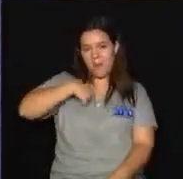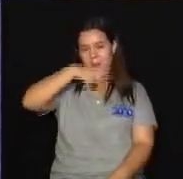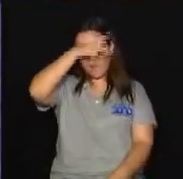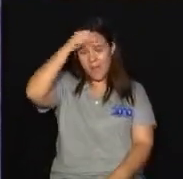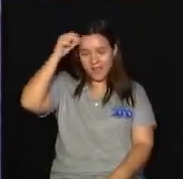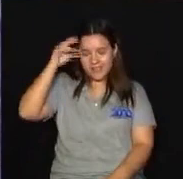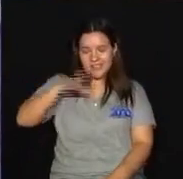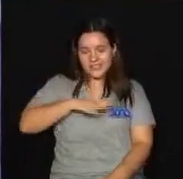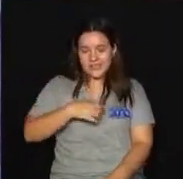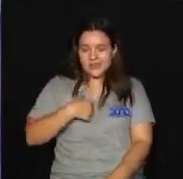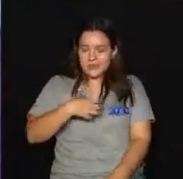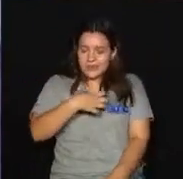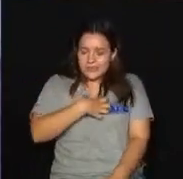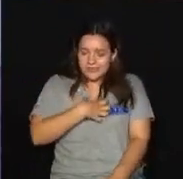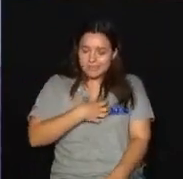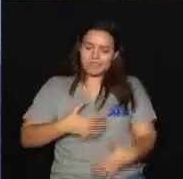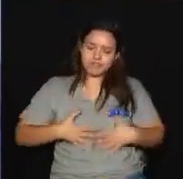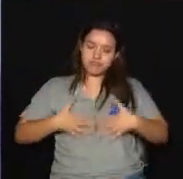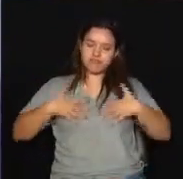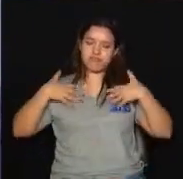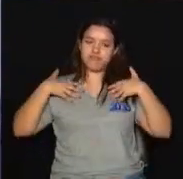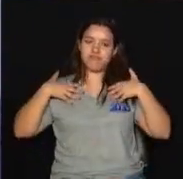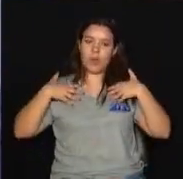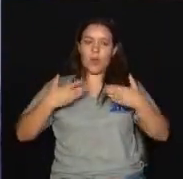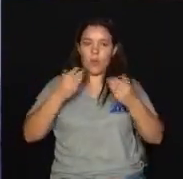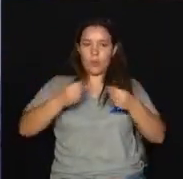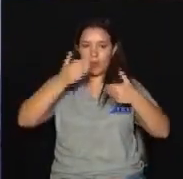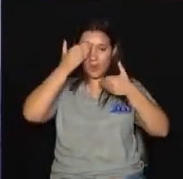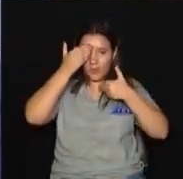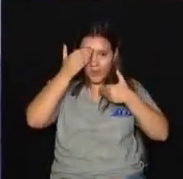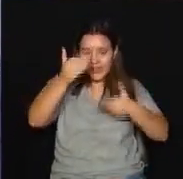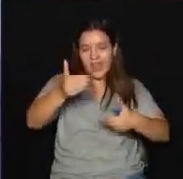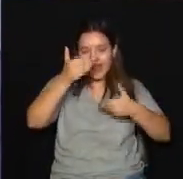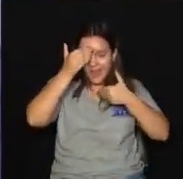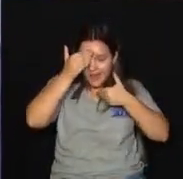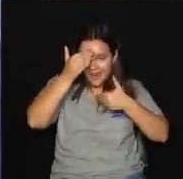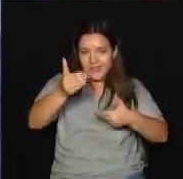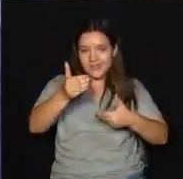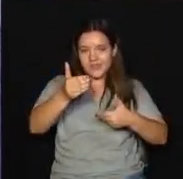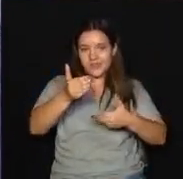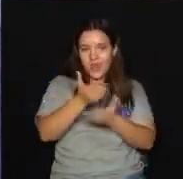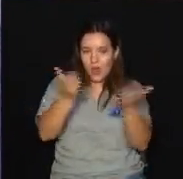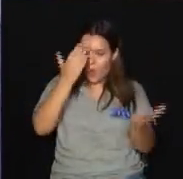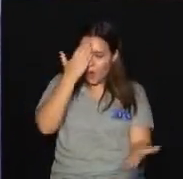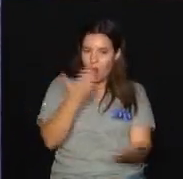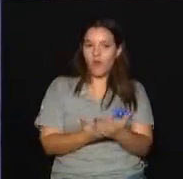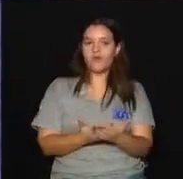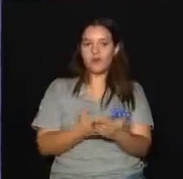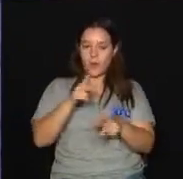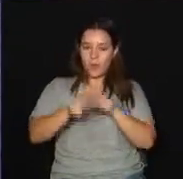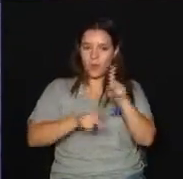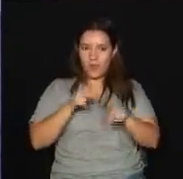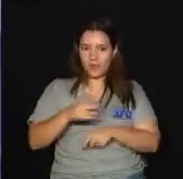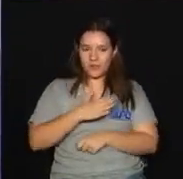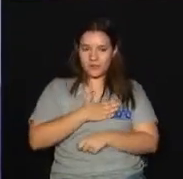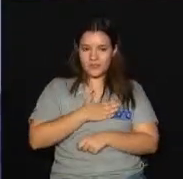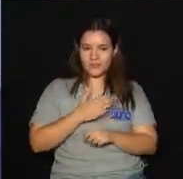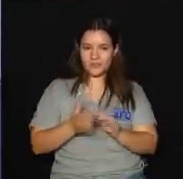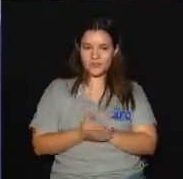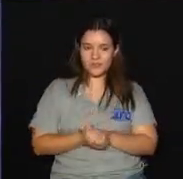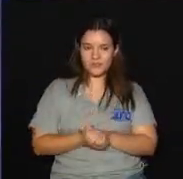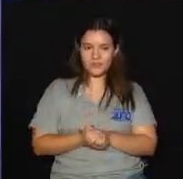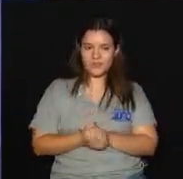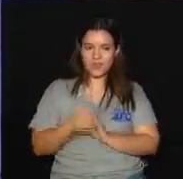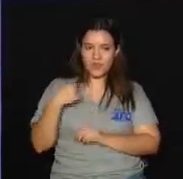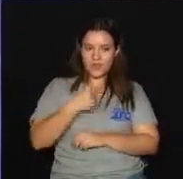É uma honra muito grande. Então, a primeira mensagem é de gratidão, é de agradecimento pela confiança da população de Campinas. E nós